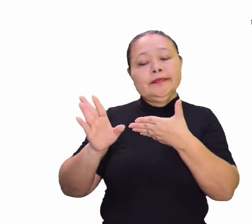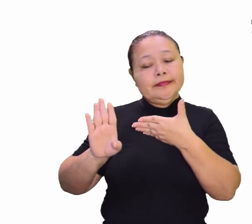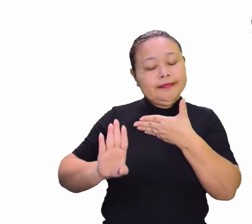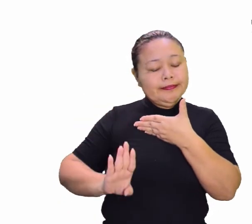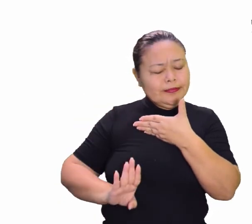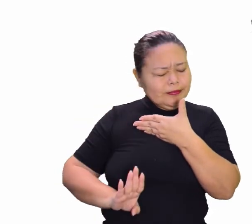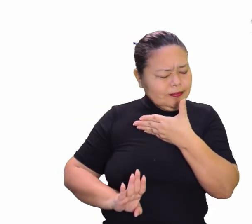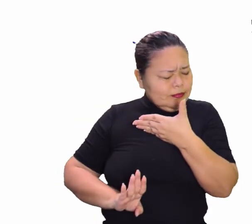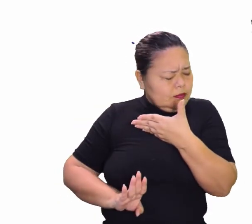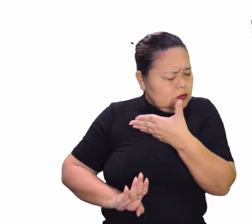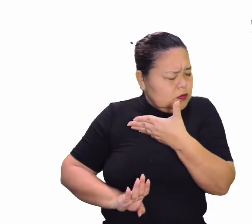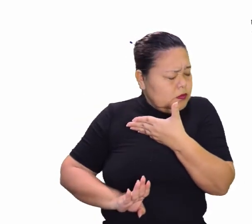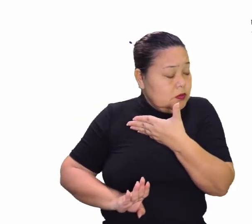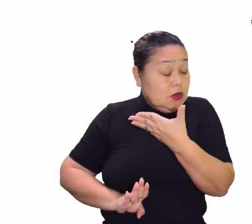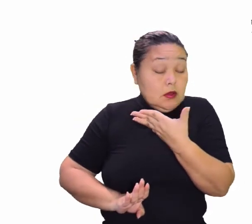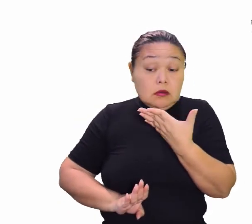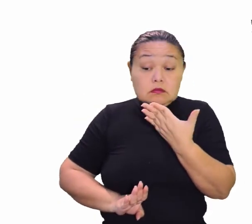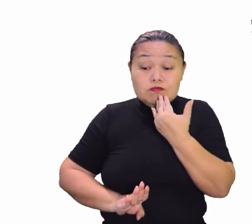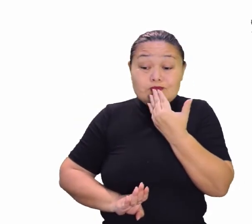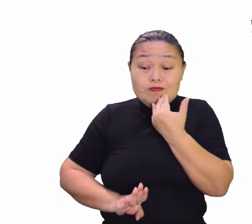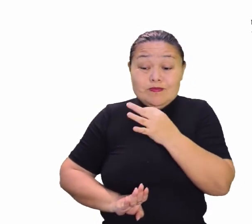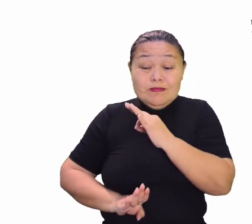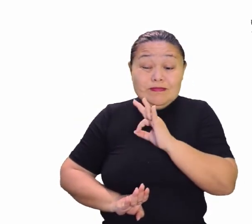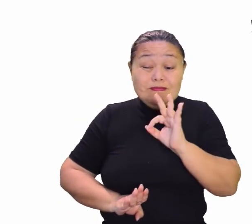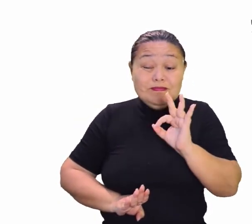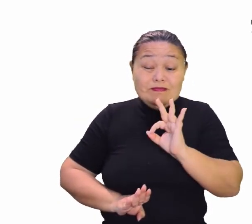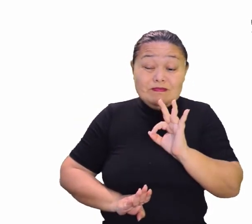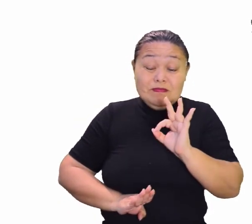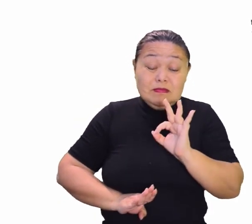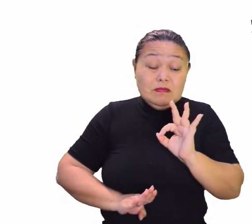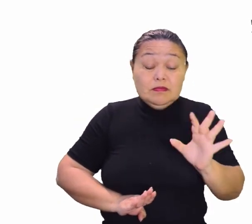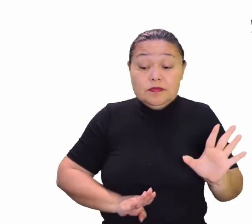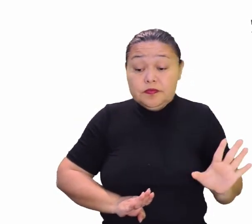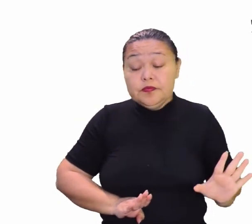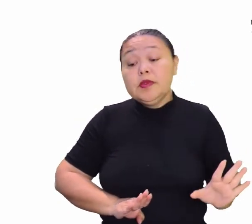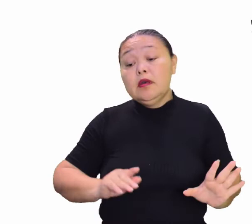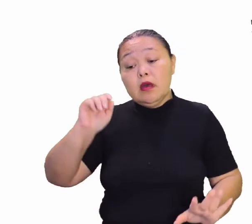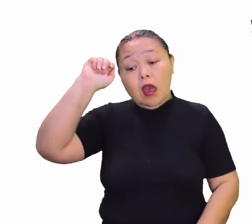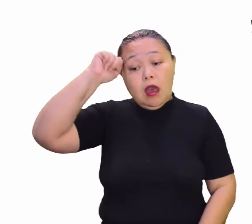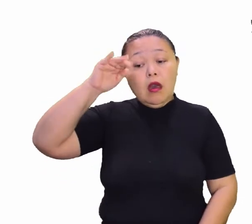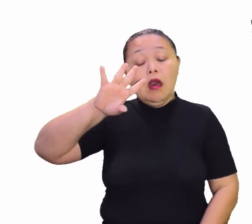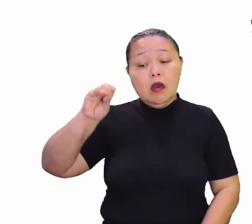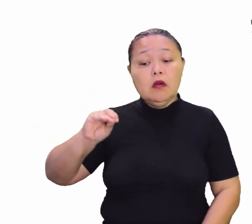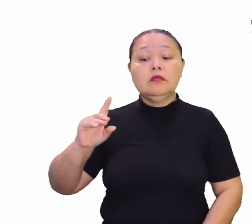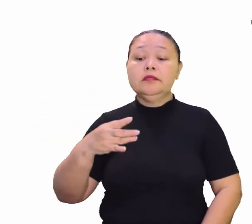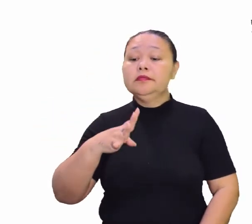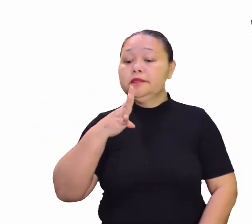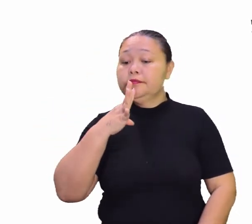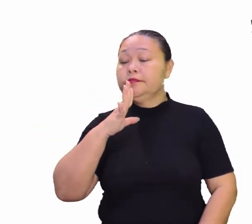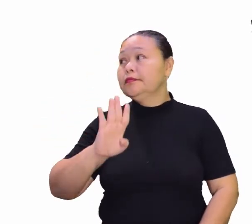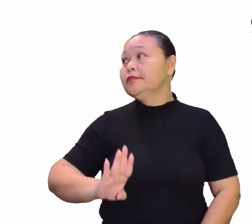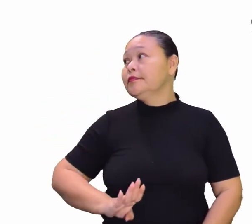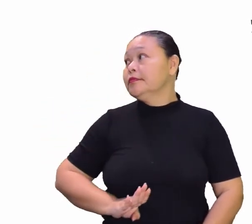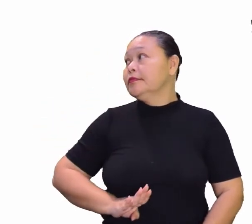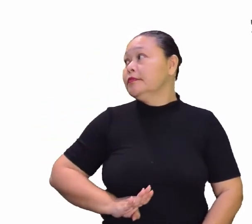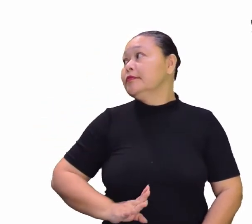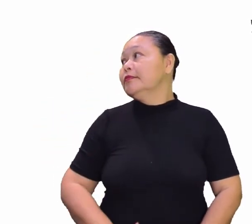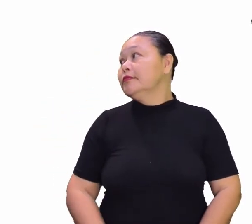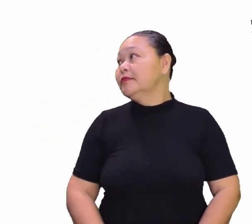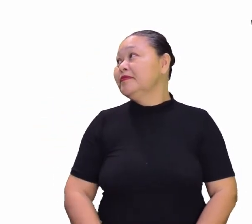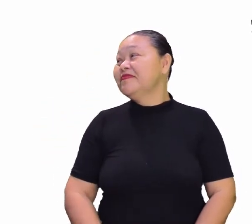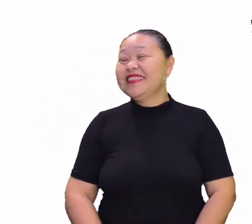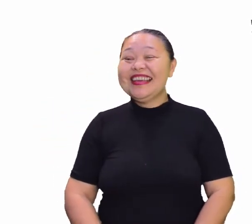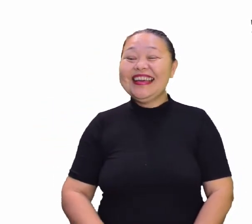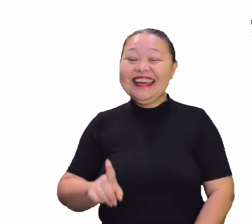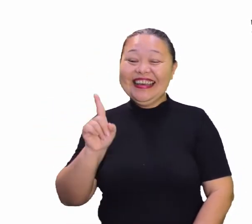Fome, muita fome. A África a gente conhece muito por causa da fome. Exato. É isso?